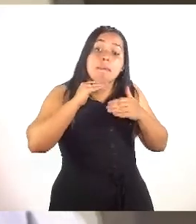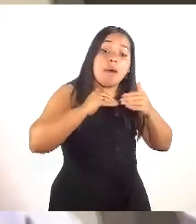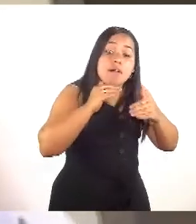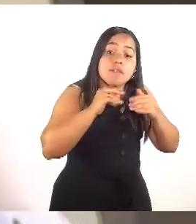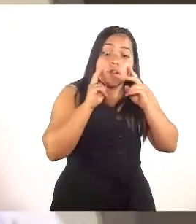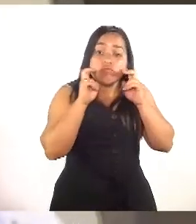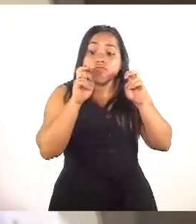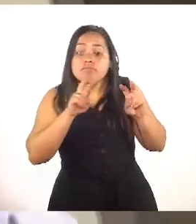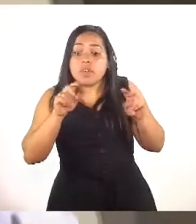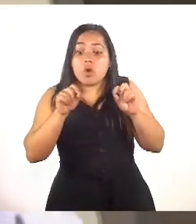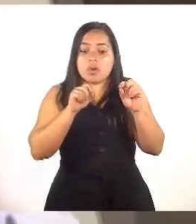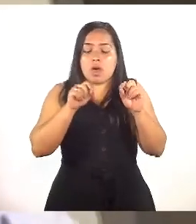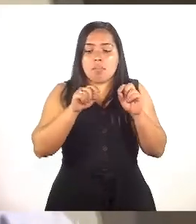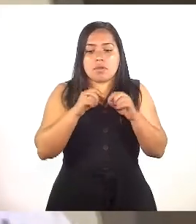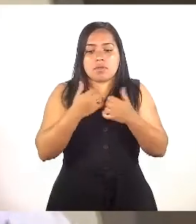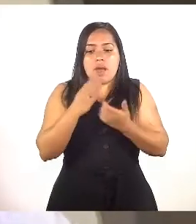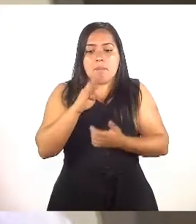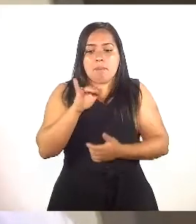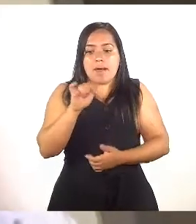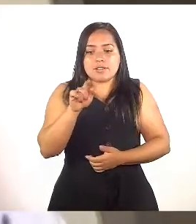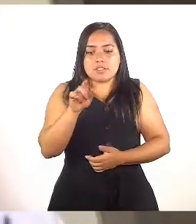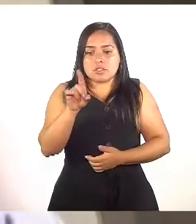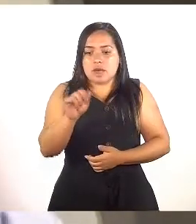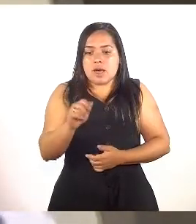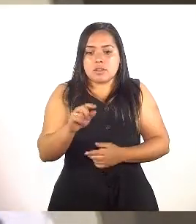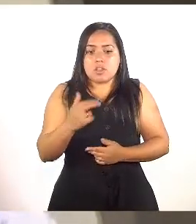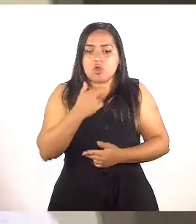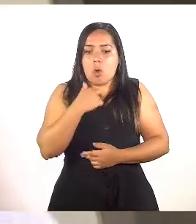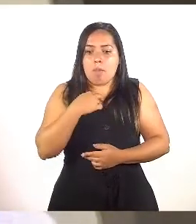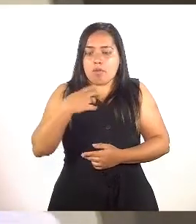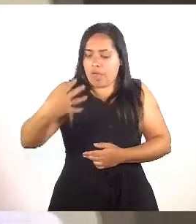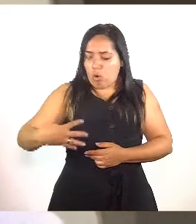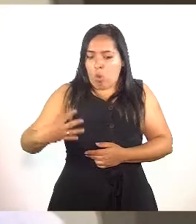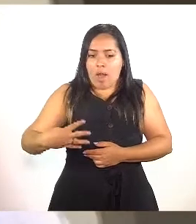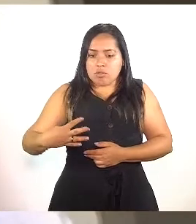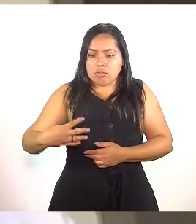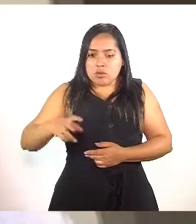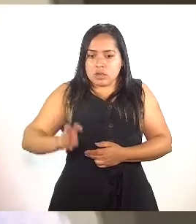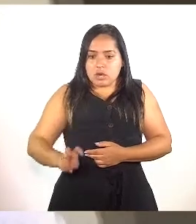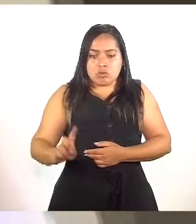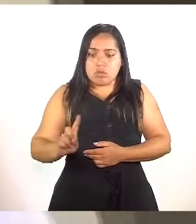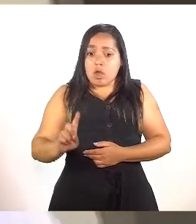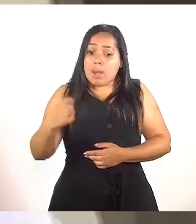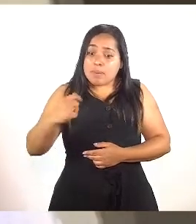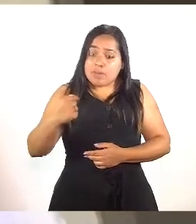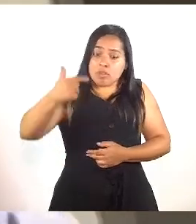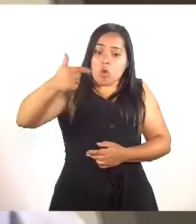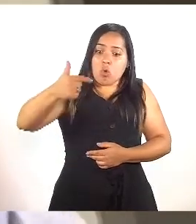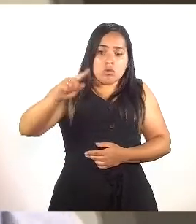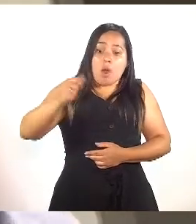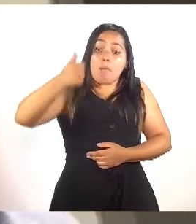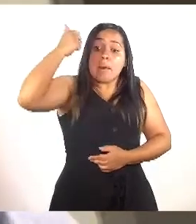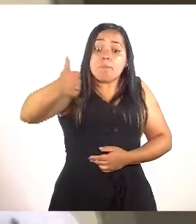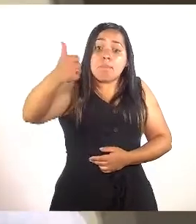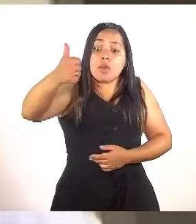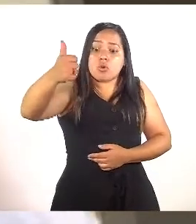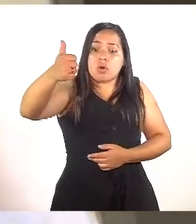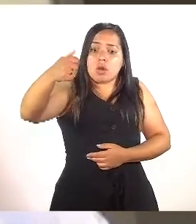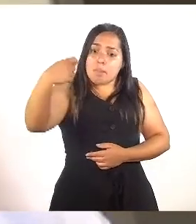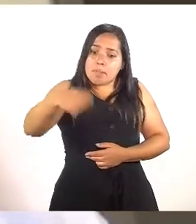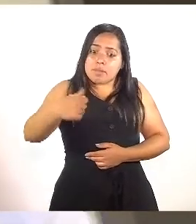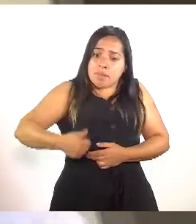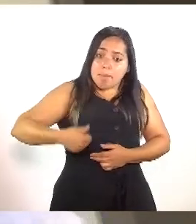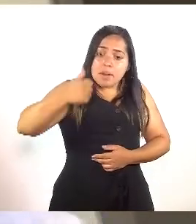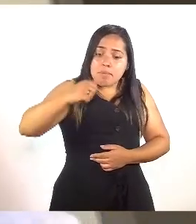mas a Baixada não pode ficar no quarto plano. Ela não está nem mais no segundo, ela está no quarto. A Baixada, nós que somos